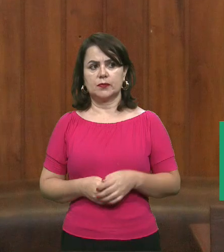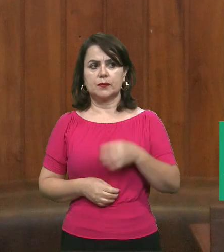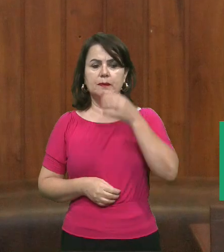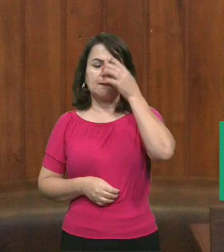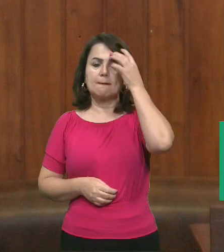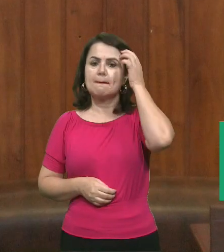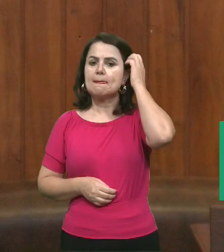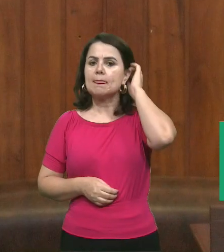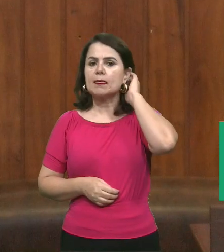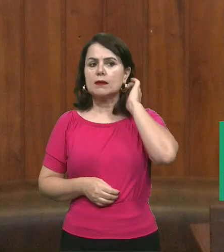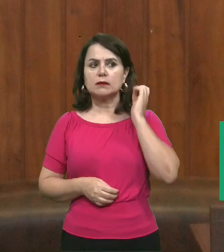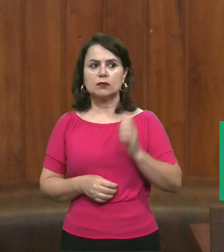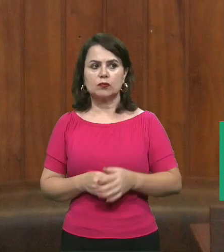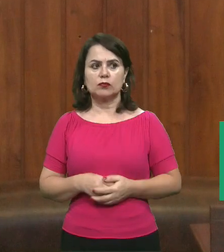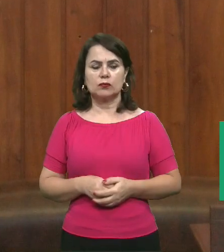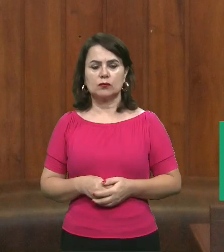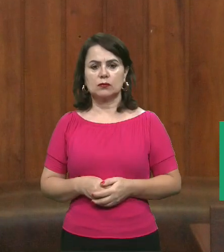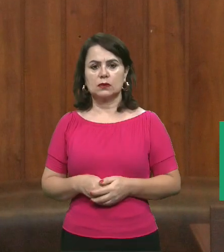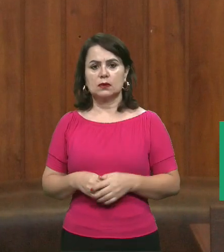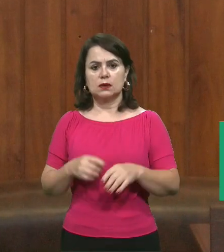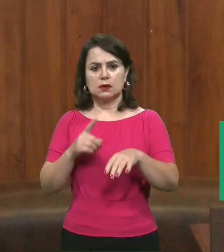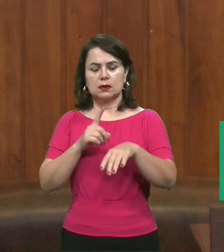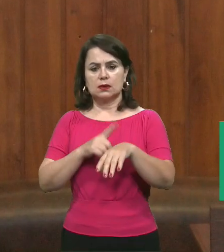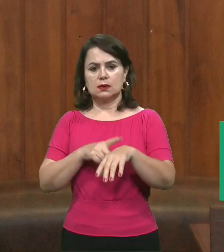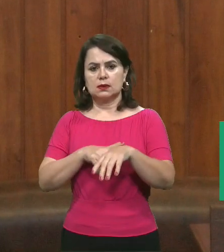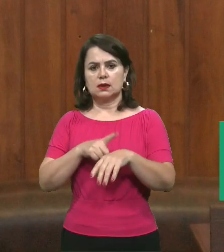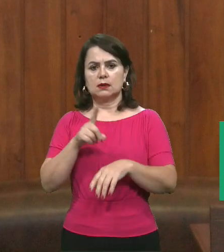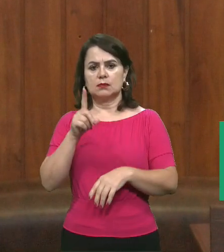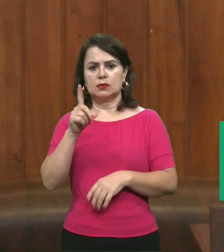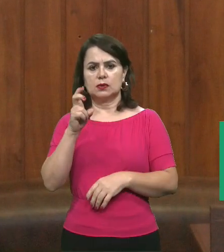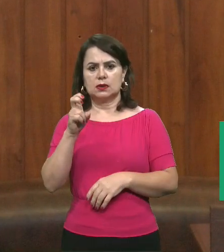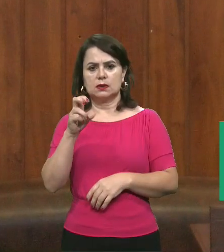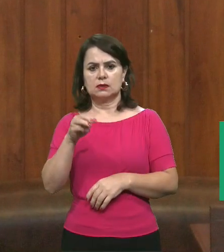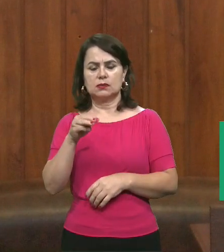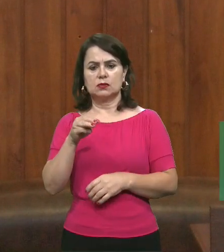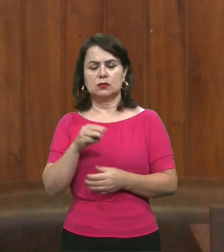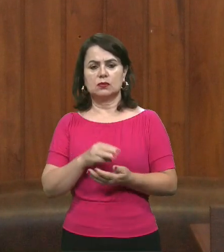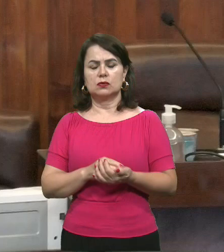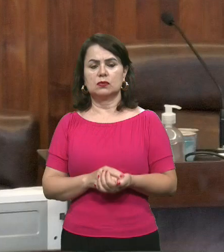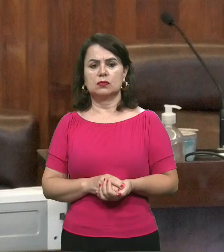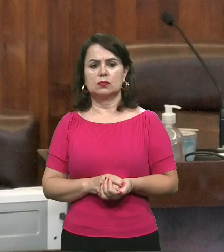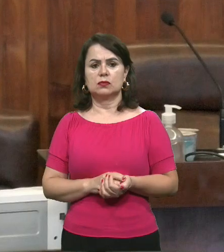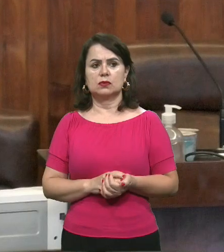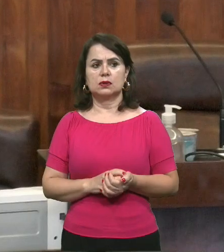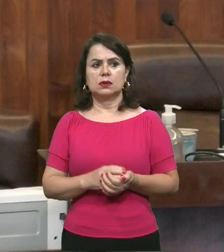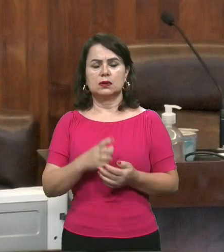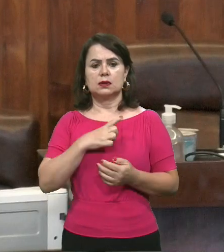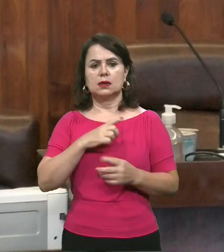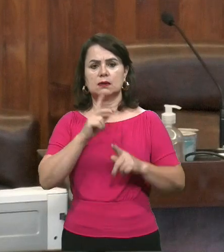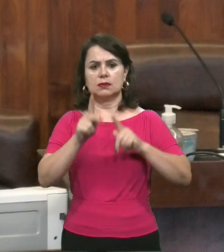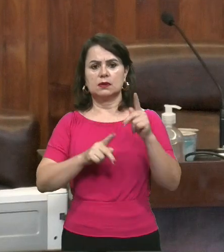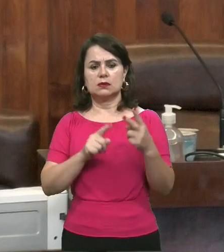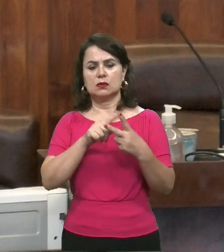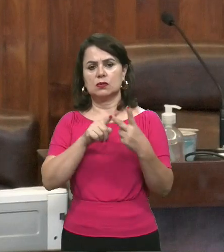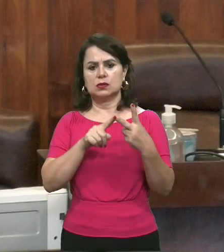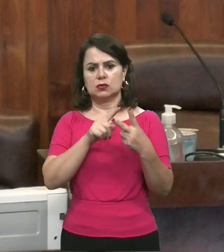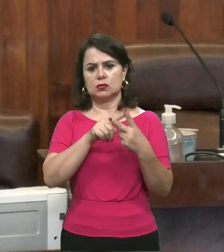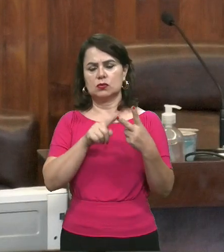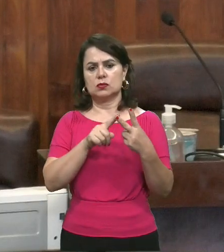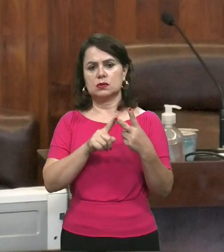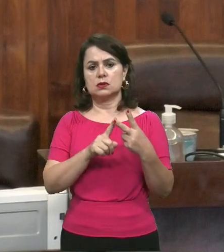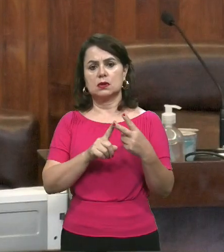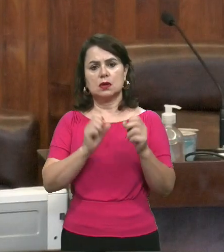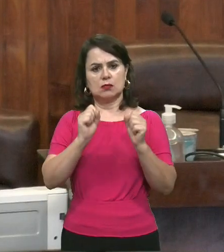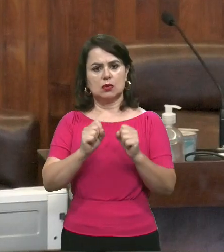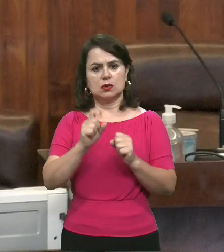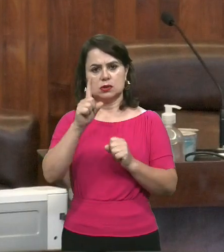em que pese o tempo esgotado de 15 minutos, considerando que tem dois oradores apenas e o tempo de uma hora, vou conceder mais 15